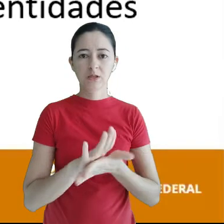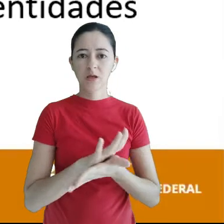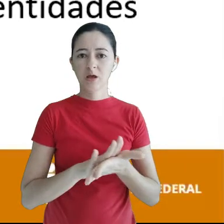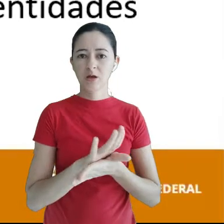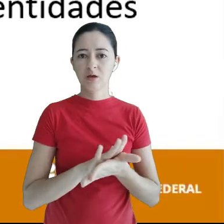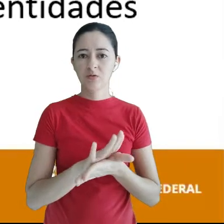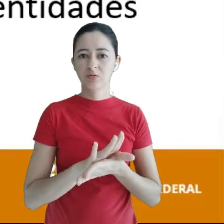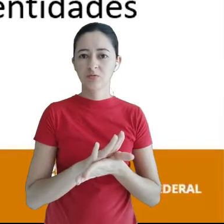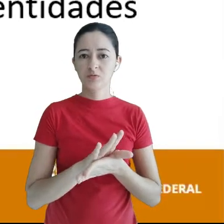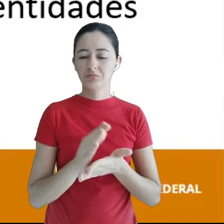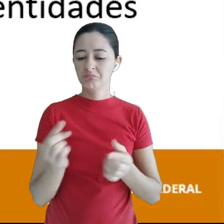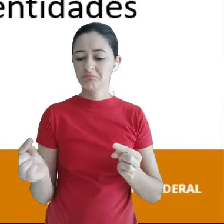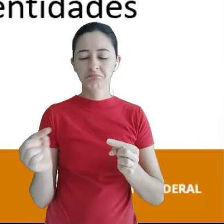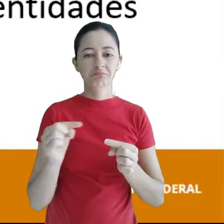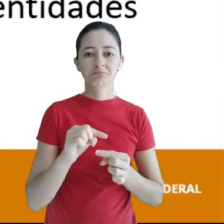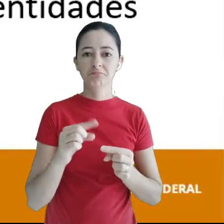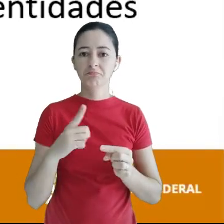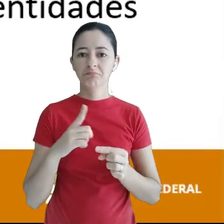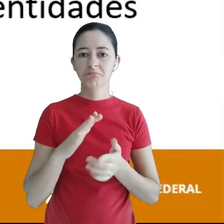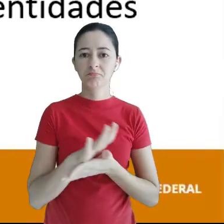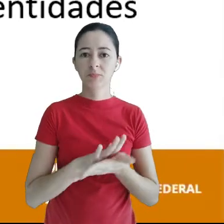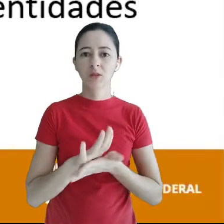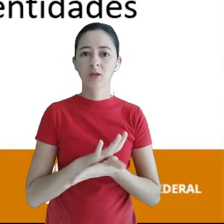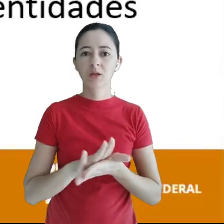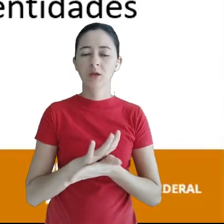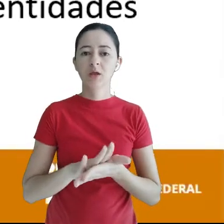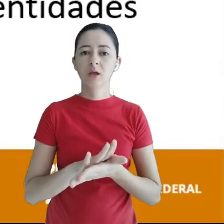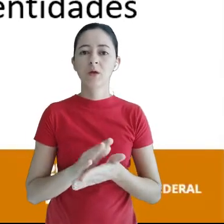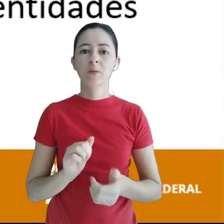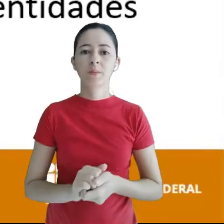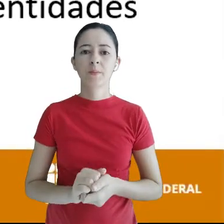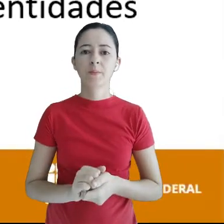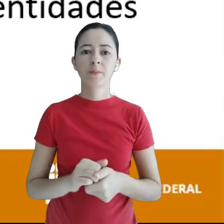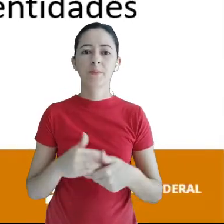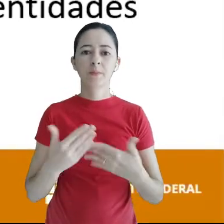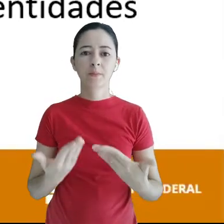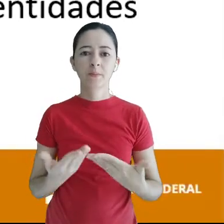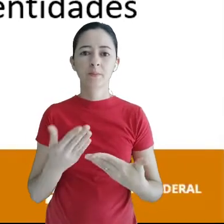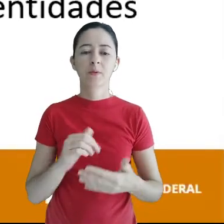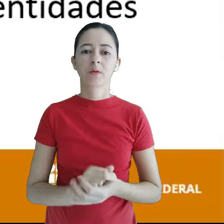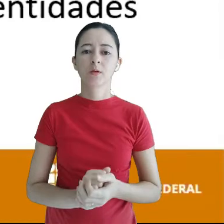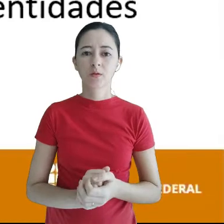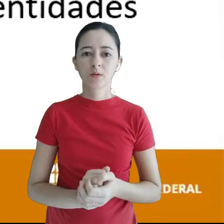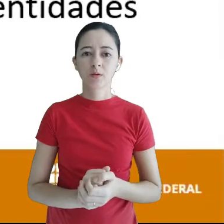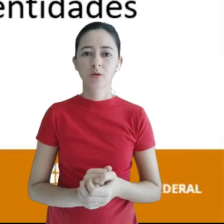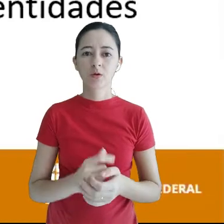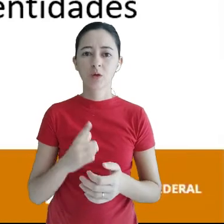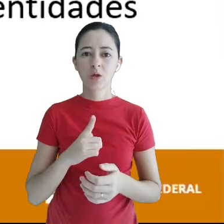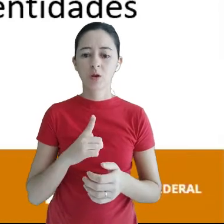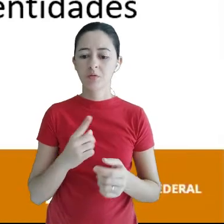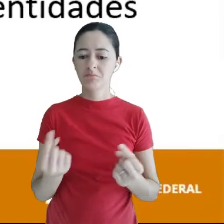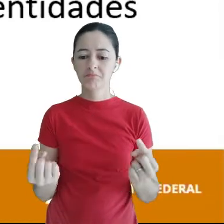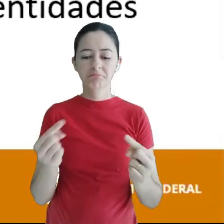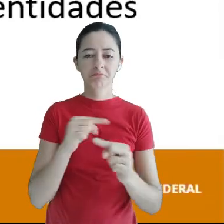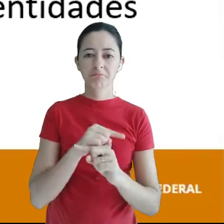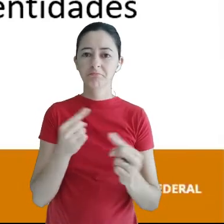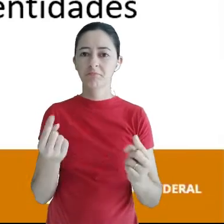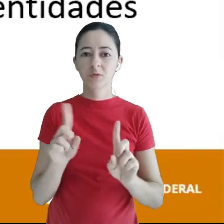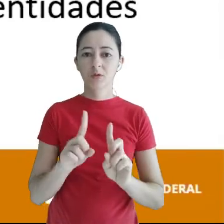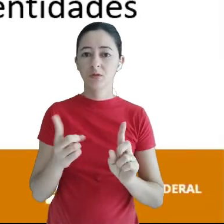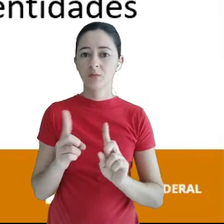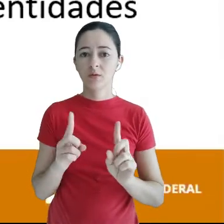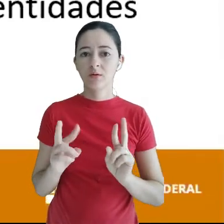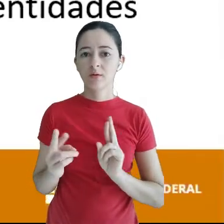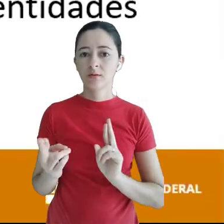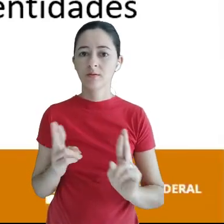tabela B, né? Não difere nenhuma informação que tem na B, completa a tabela A e vice-versa, elas não se